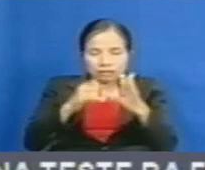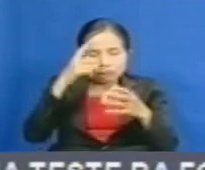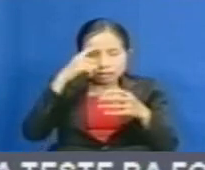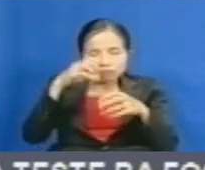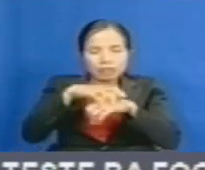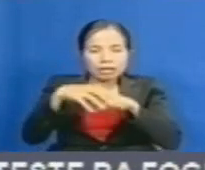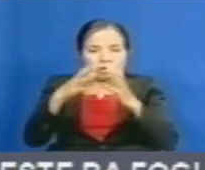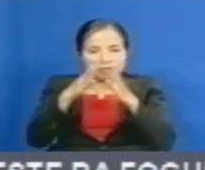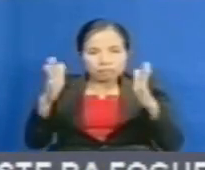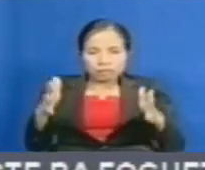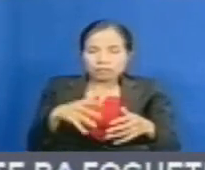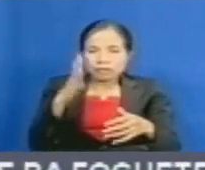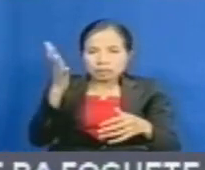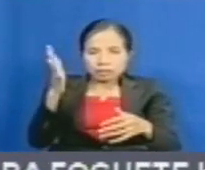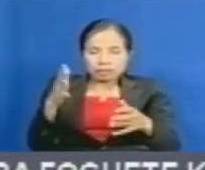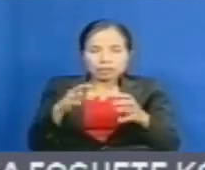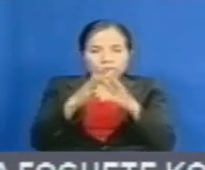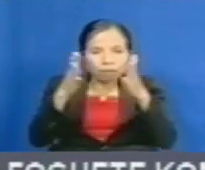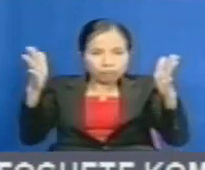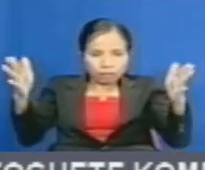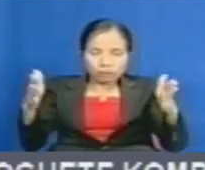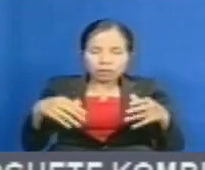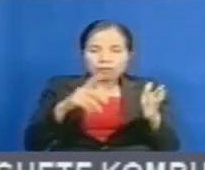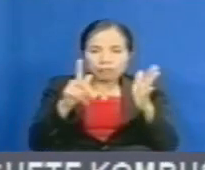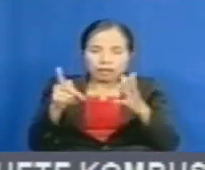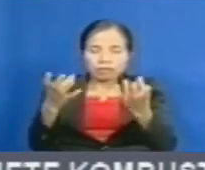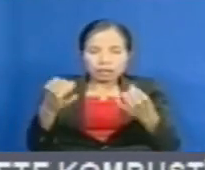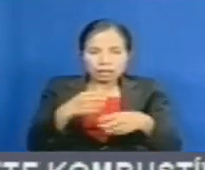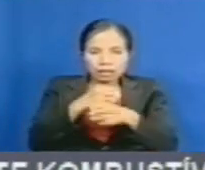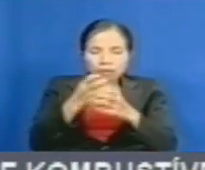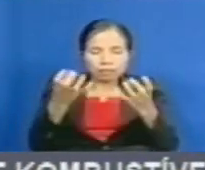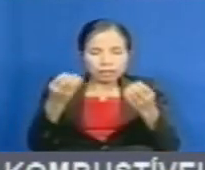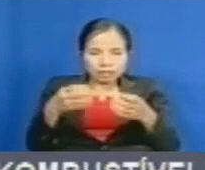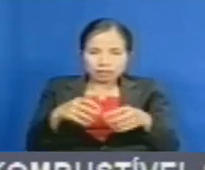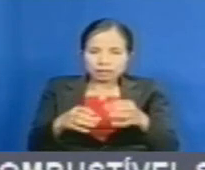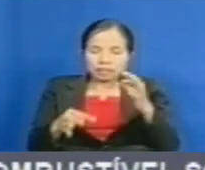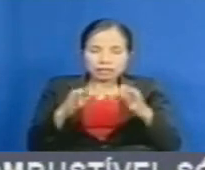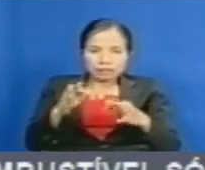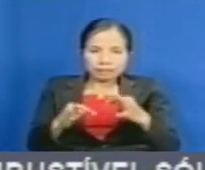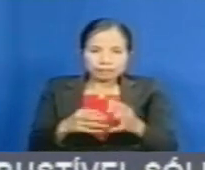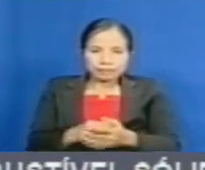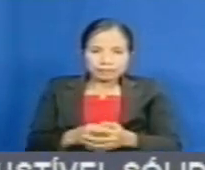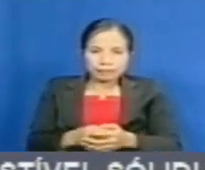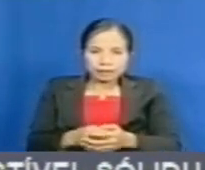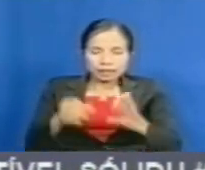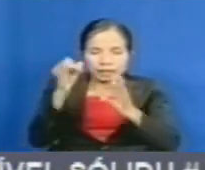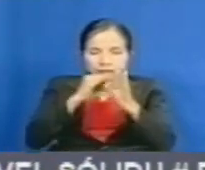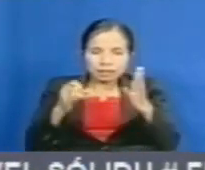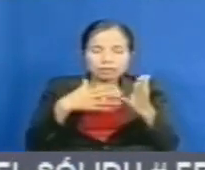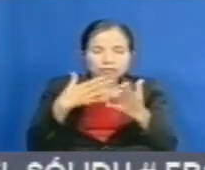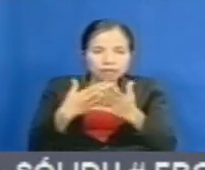boto. 50 hectares botlio. E tá plano a cara que halo boto em relara. Mas, né, depende, para depois, e tá quando o desenho de Diego,